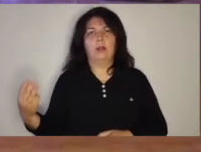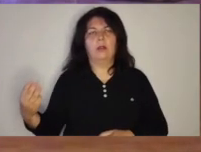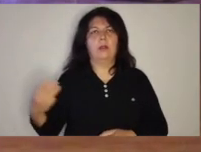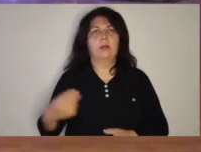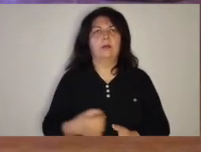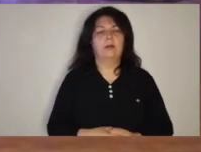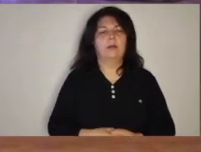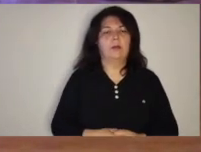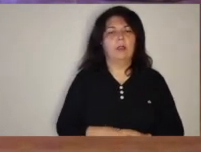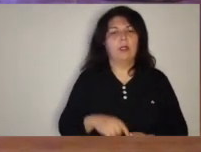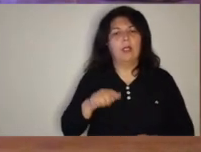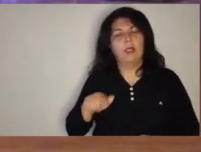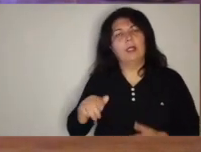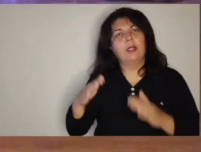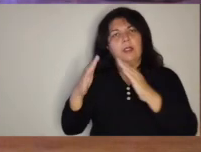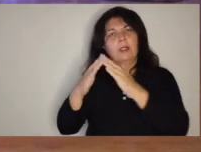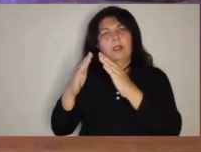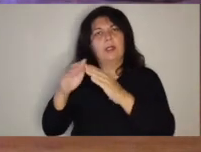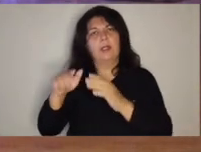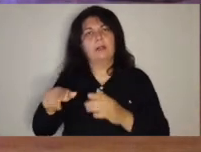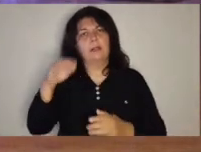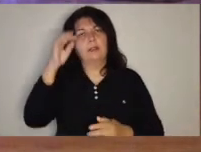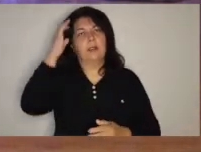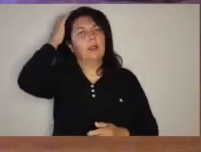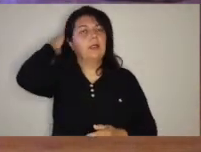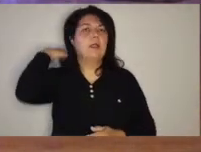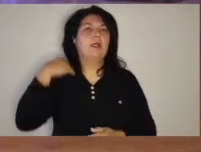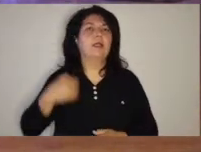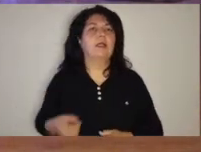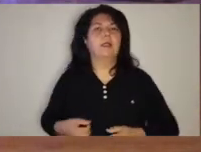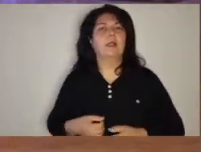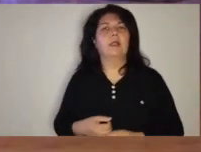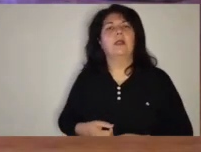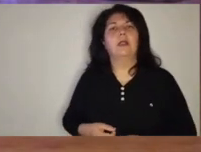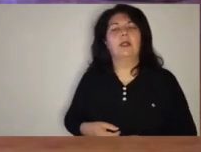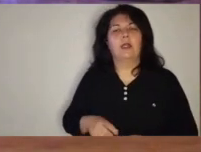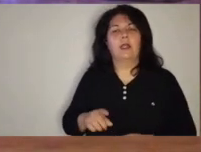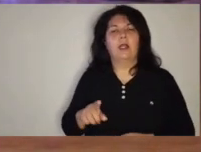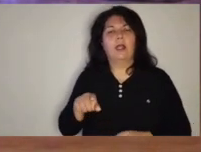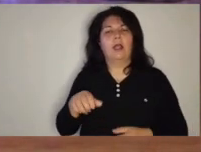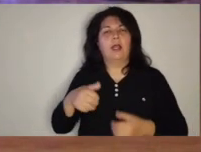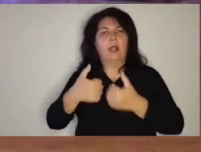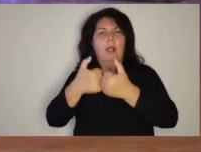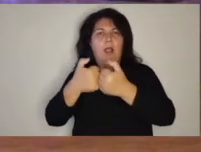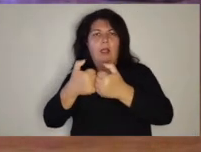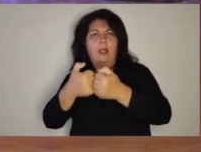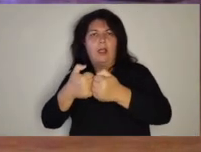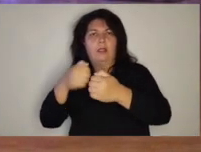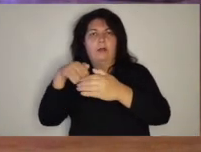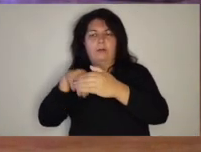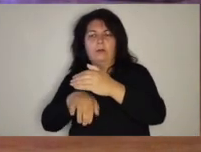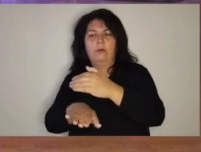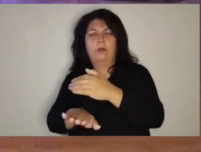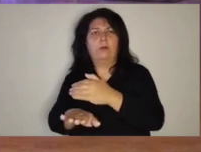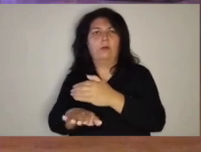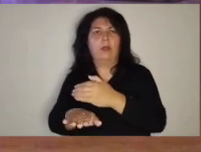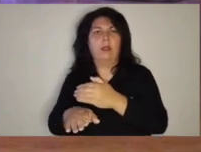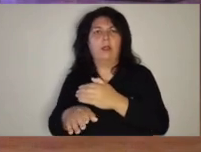toda a sua casa. Irmãos, quanto tempo ficou a arca do Senhor na casa de